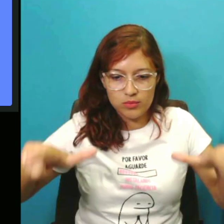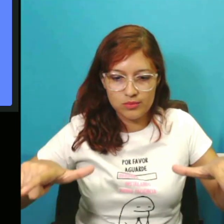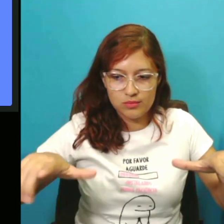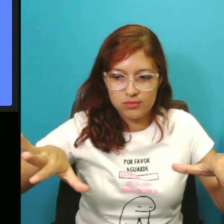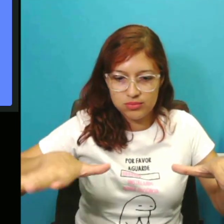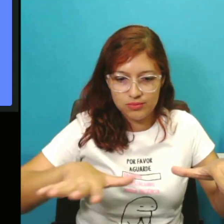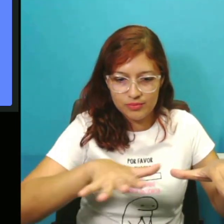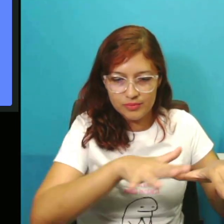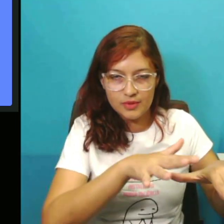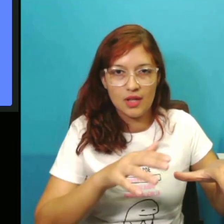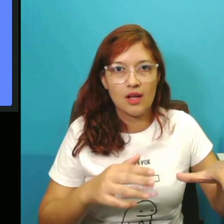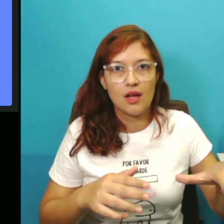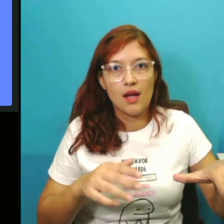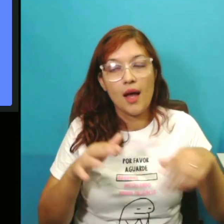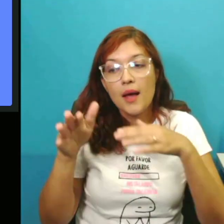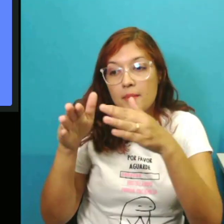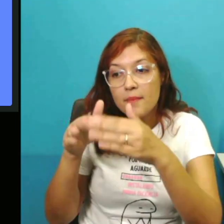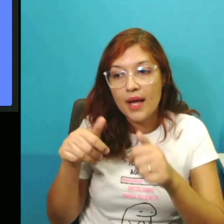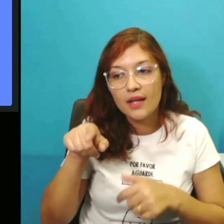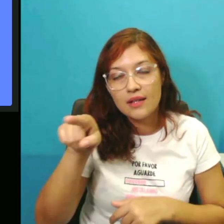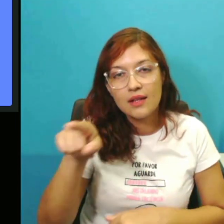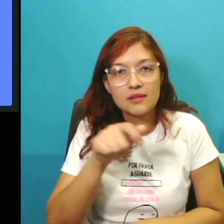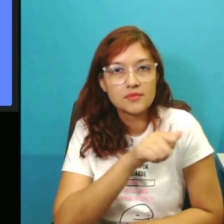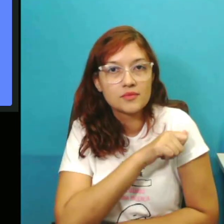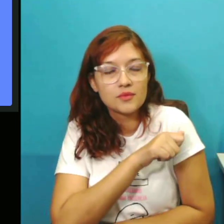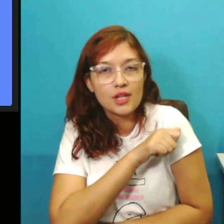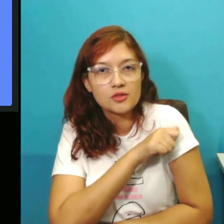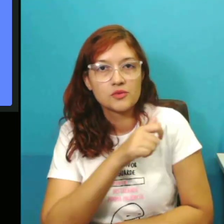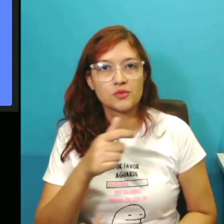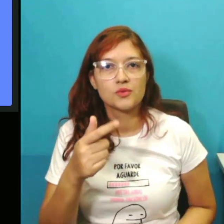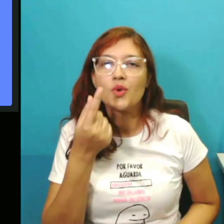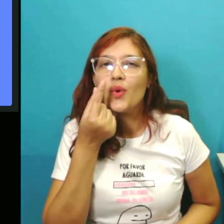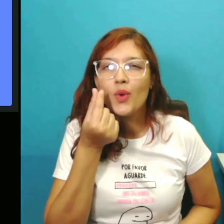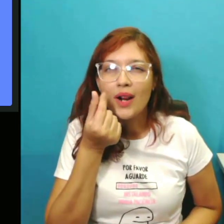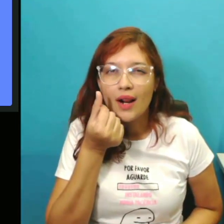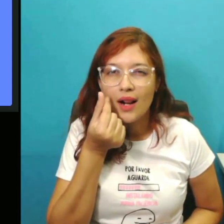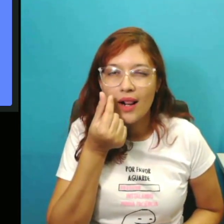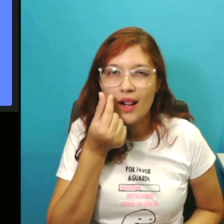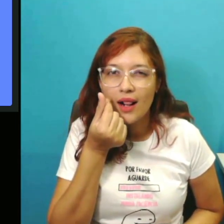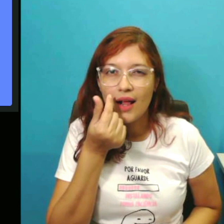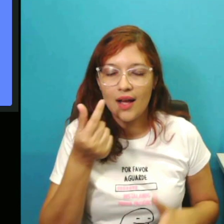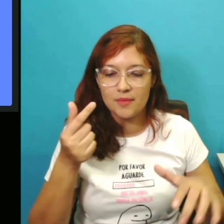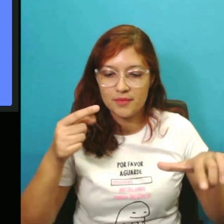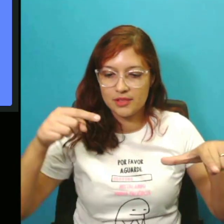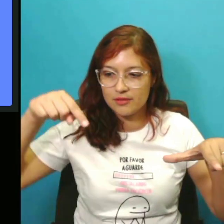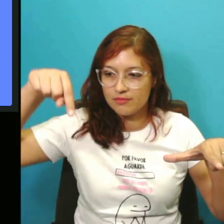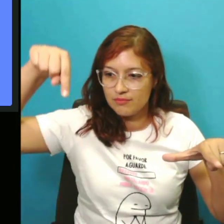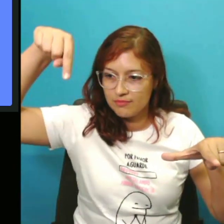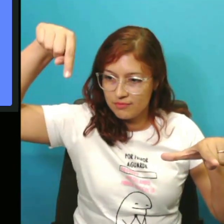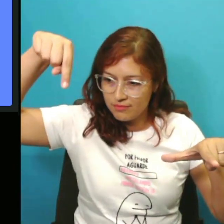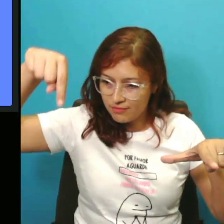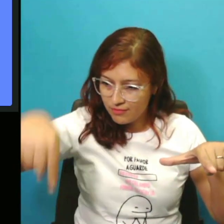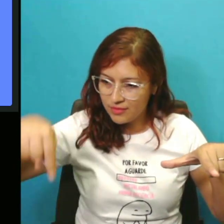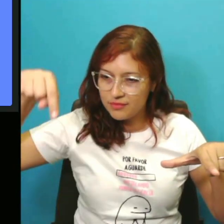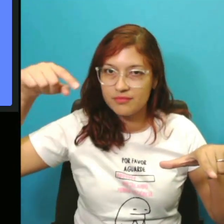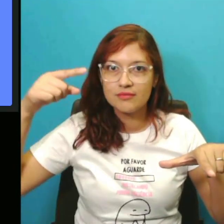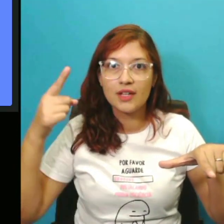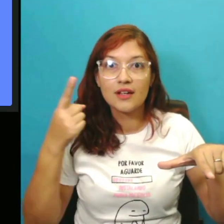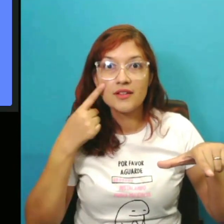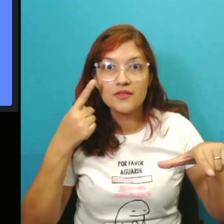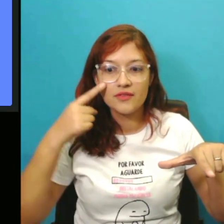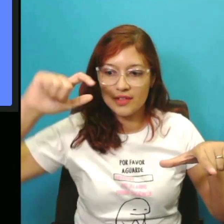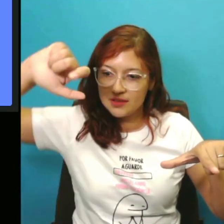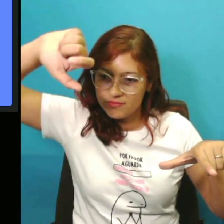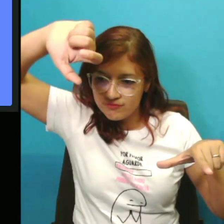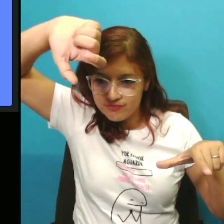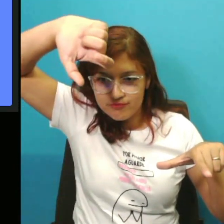Então coloca um pouco de água no refratário. Então pede para um aluno para ele pegar um lápis e